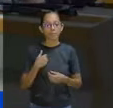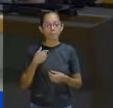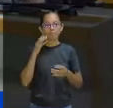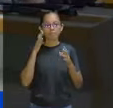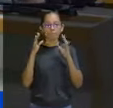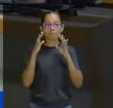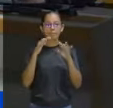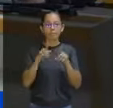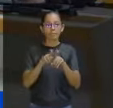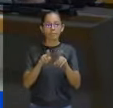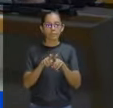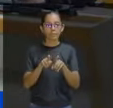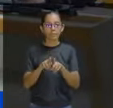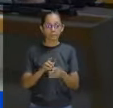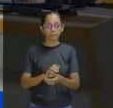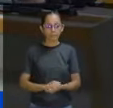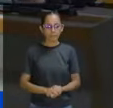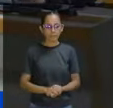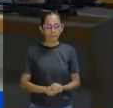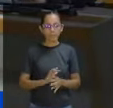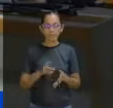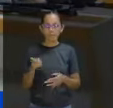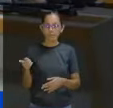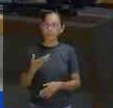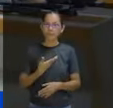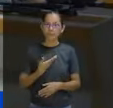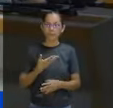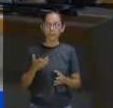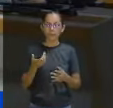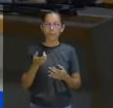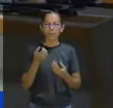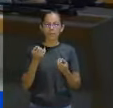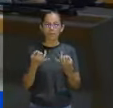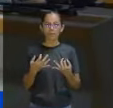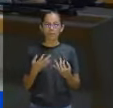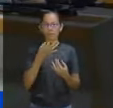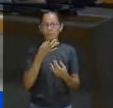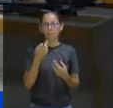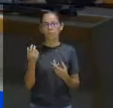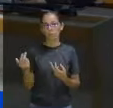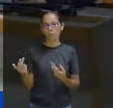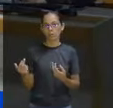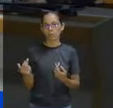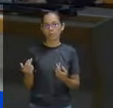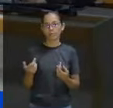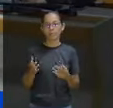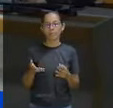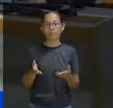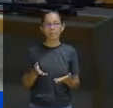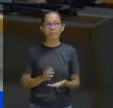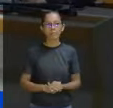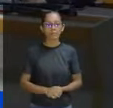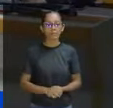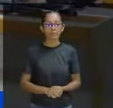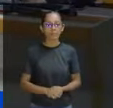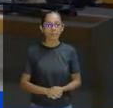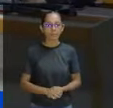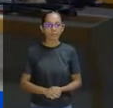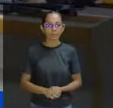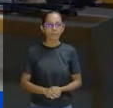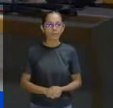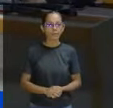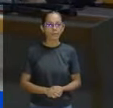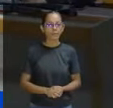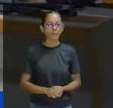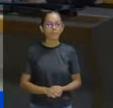com as ponderações já feitas Foco pelos na mesa da colegas que lateral me antecederam, direita. a exceção, claro, do juiz Juscelio Neto, que se